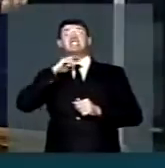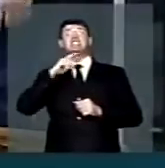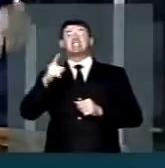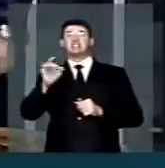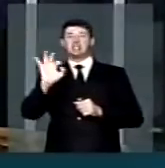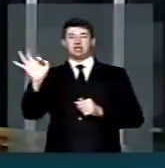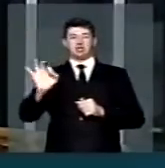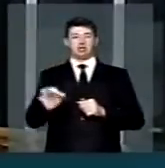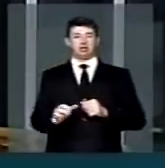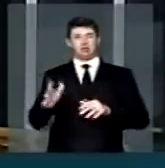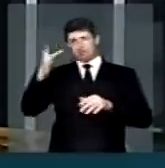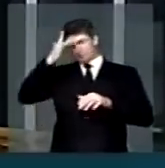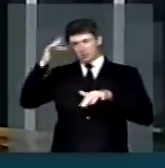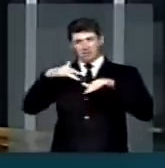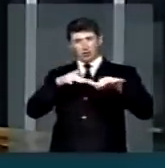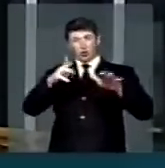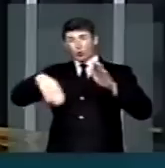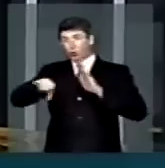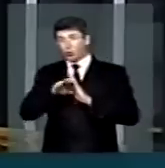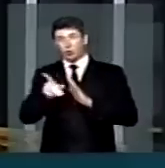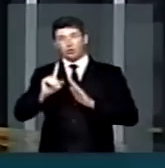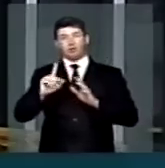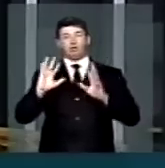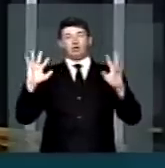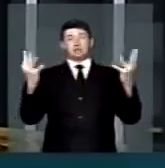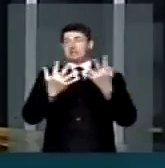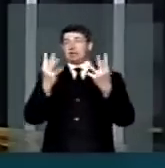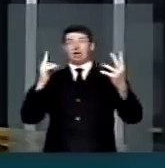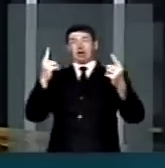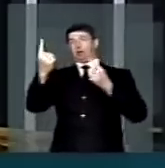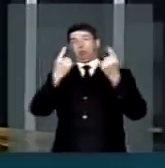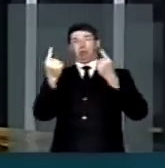todos eram manifestantes, foram cercados,